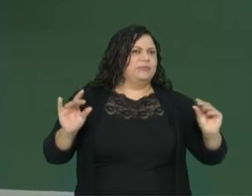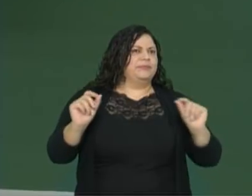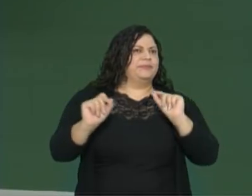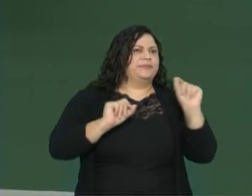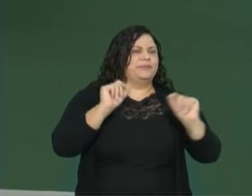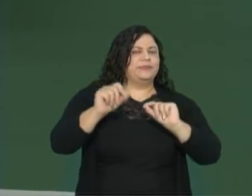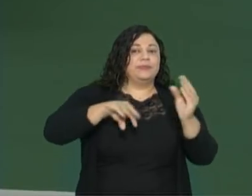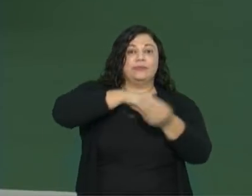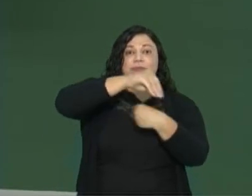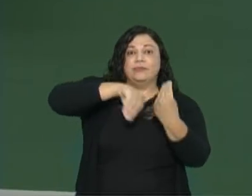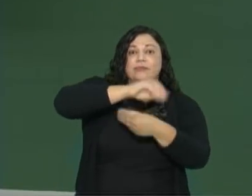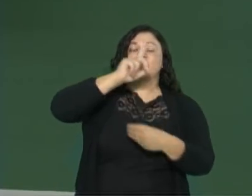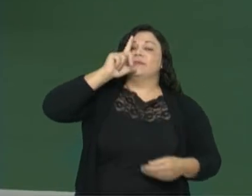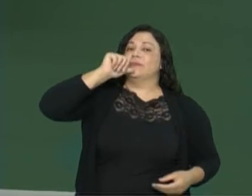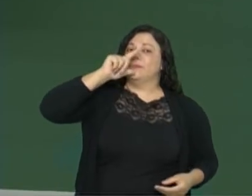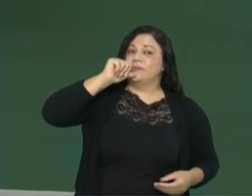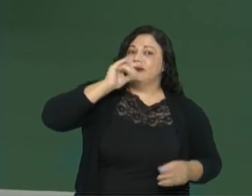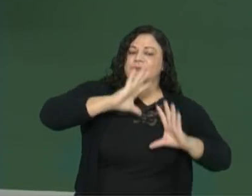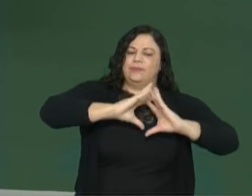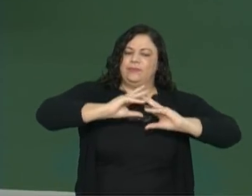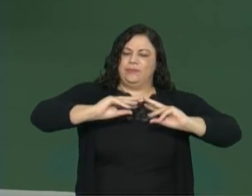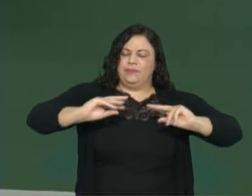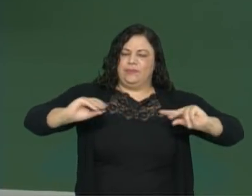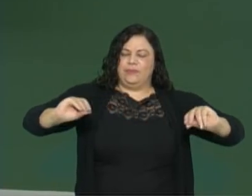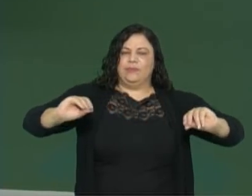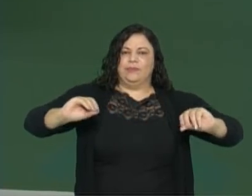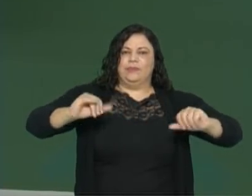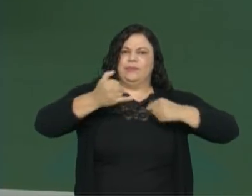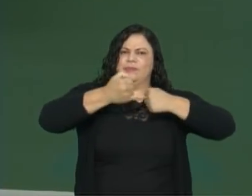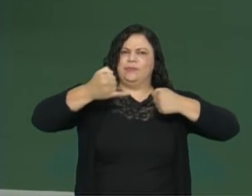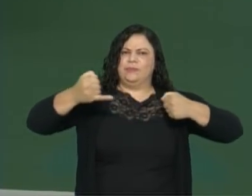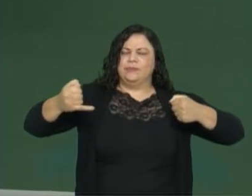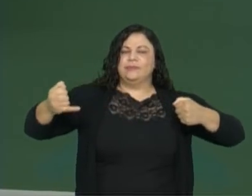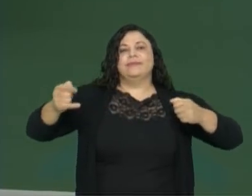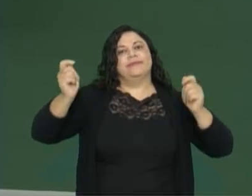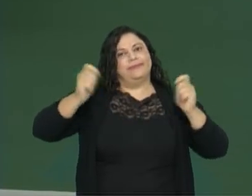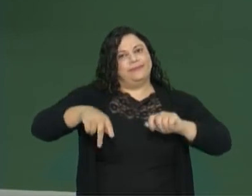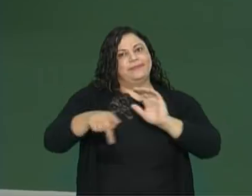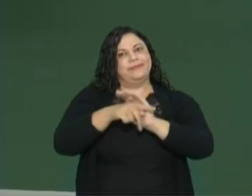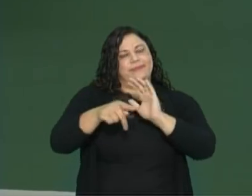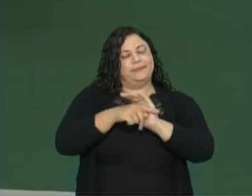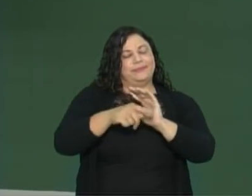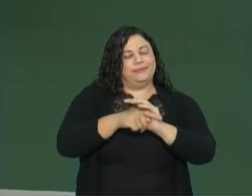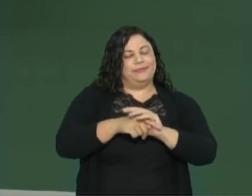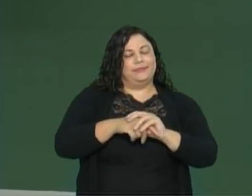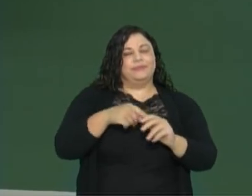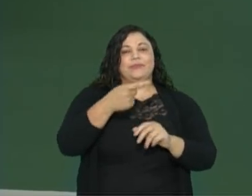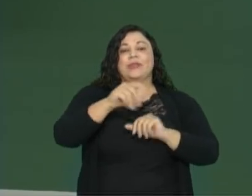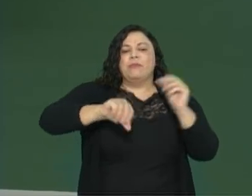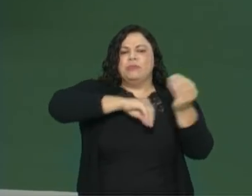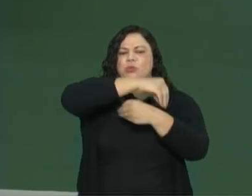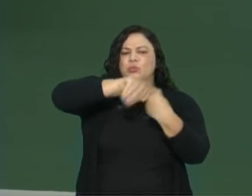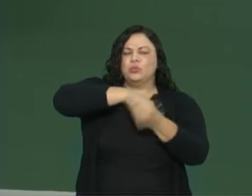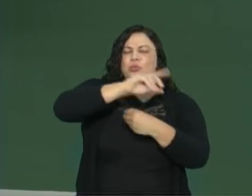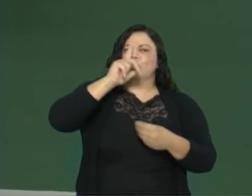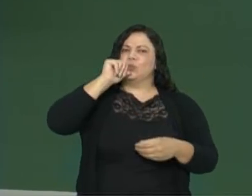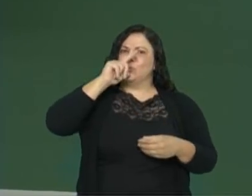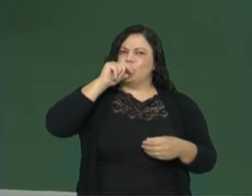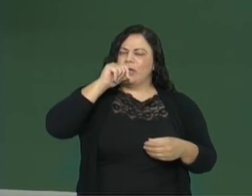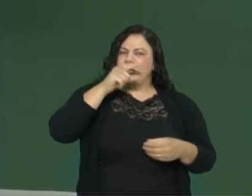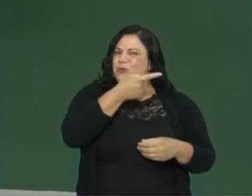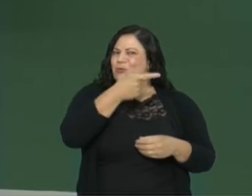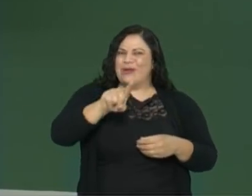água, dissolve e libera íons, iônica. Misturou em água, não dissolve e não libera íons,